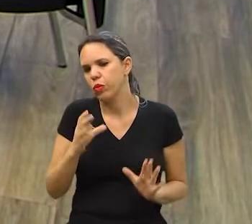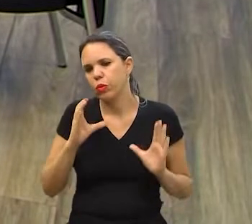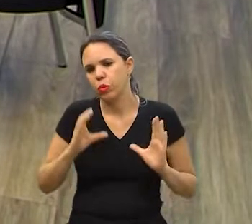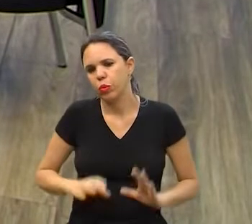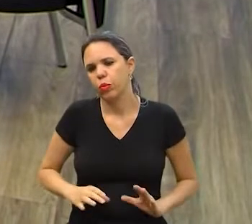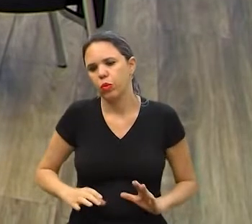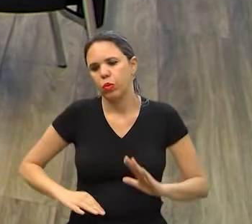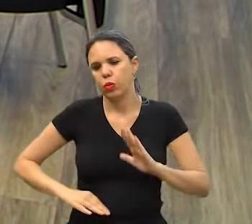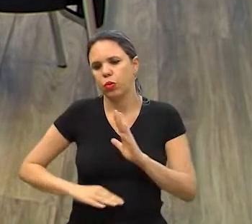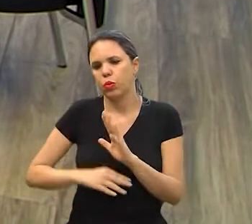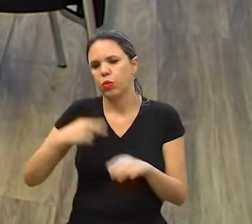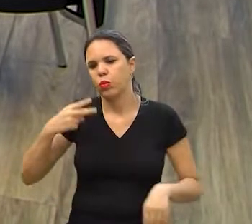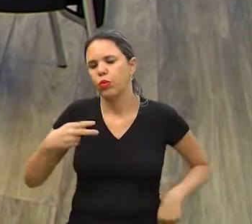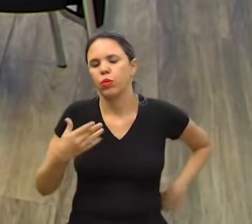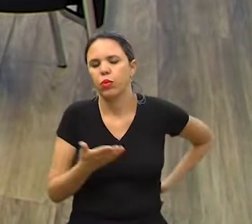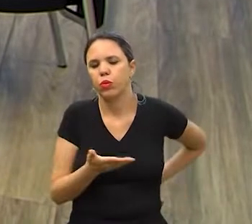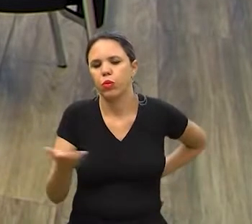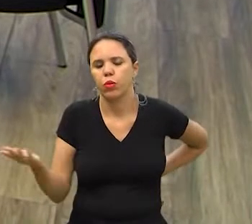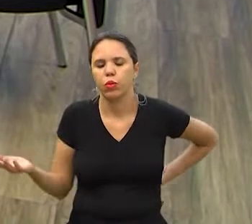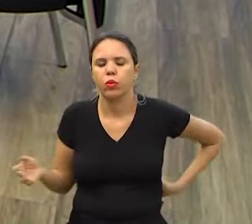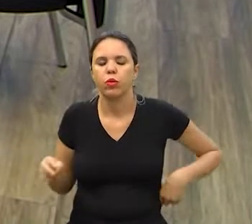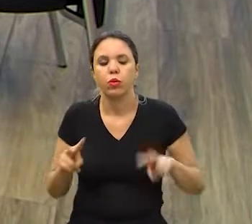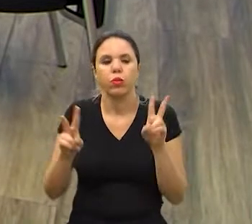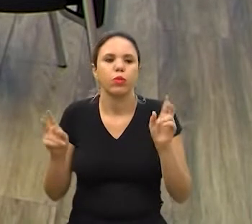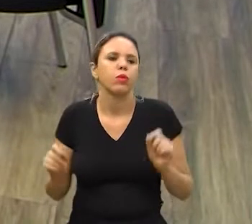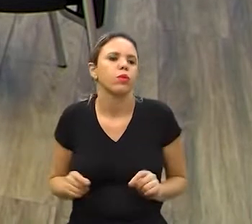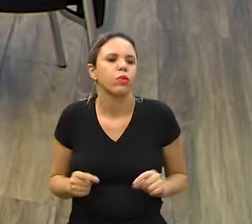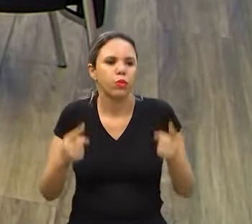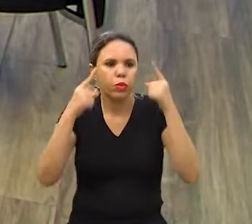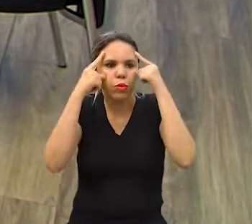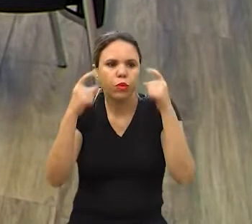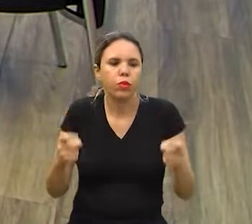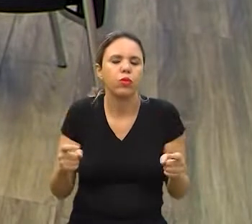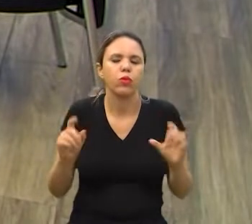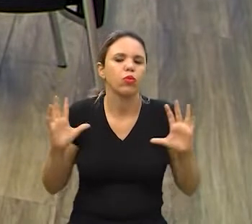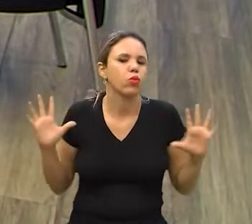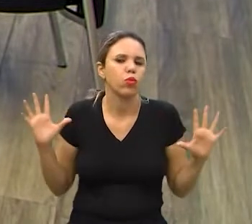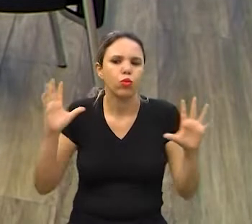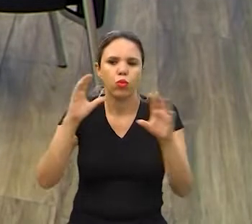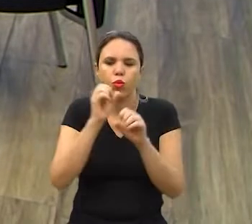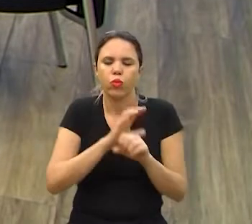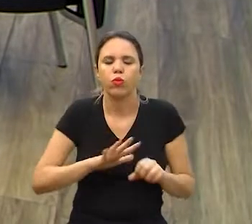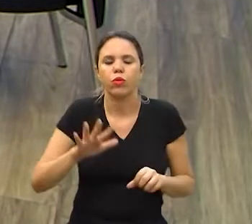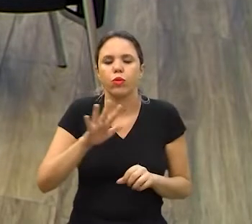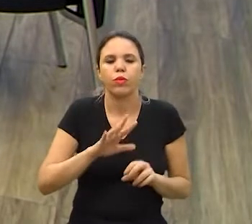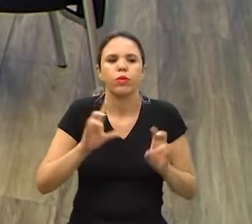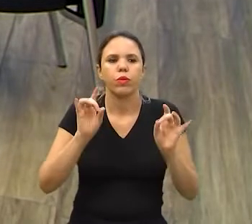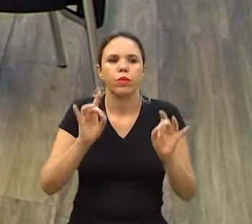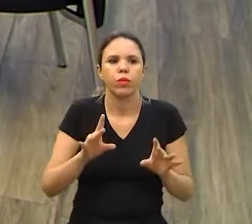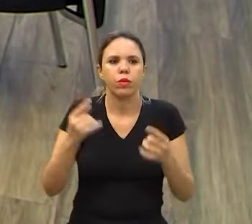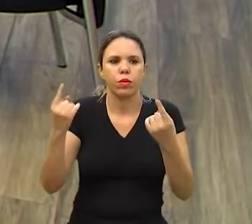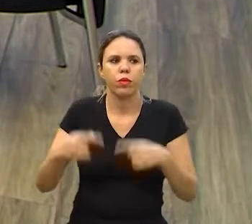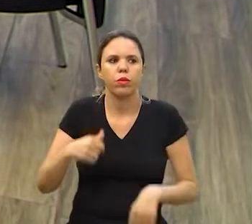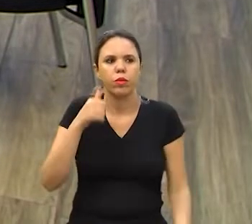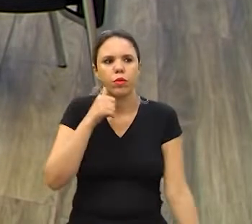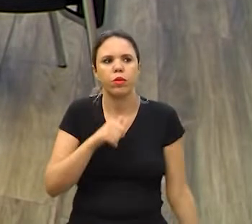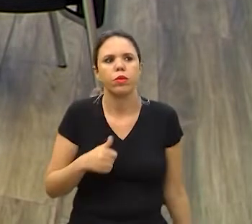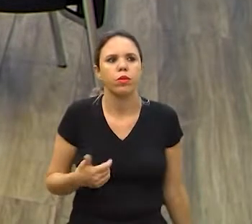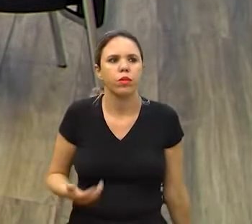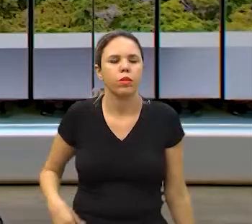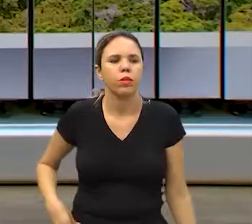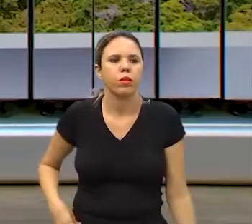da postura do legislador em relação à violência como um todo, em especial a violência contra a